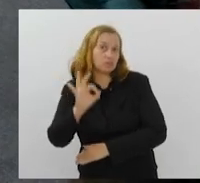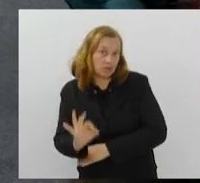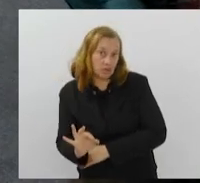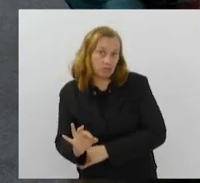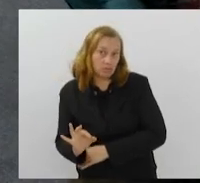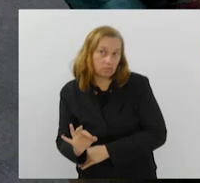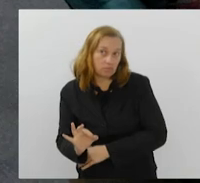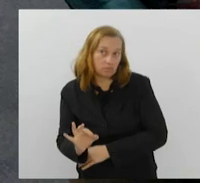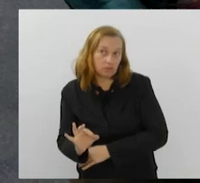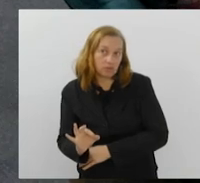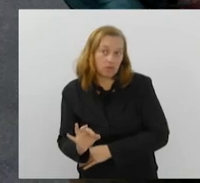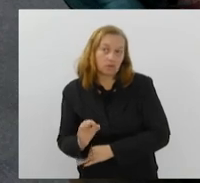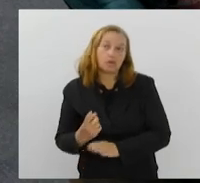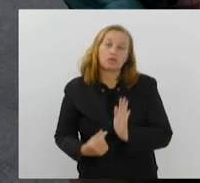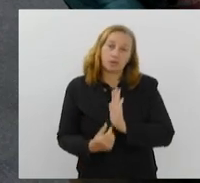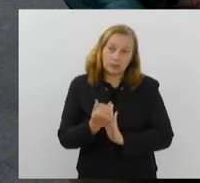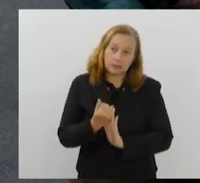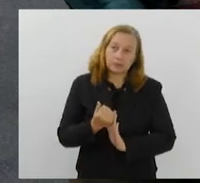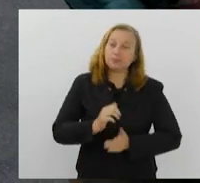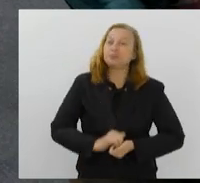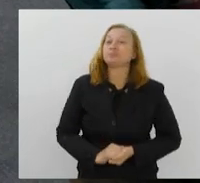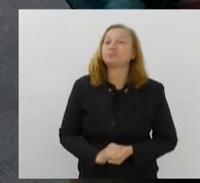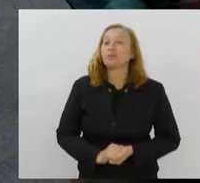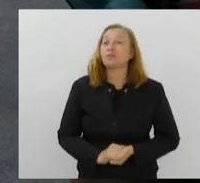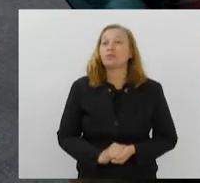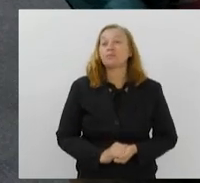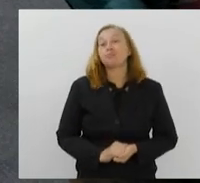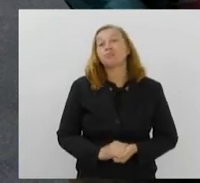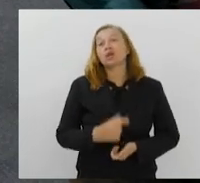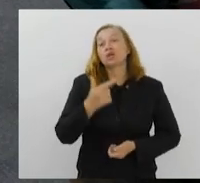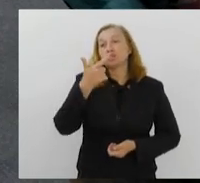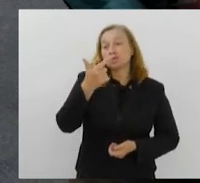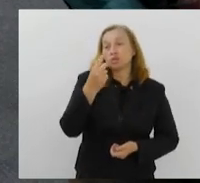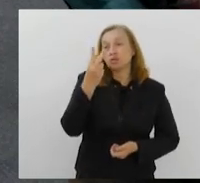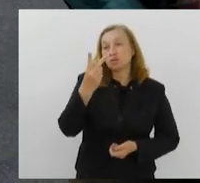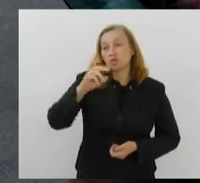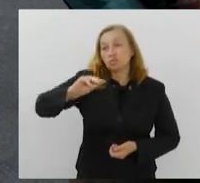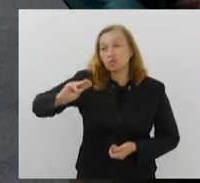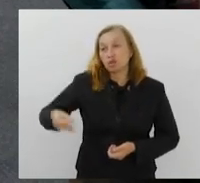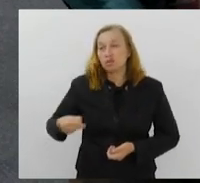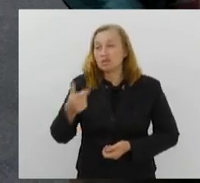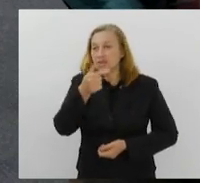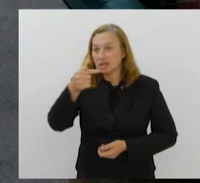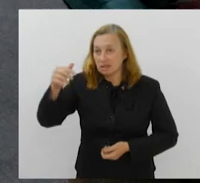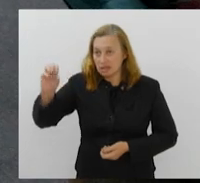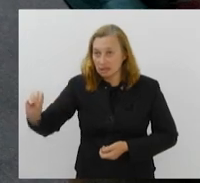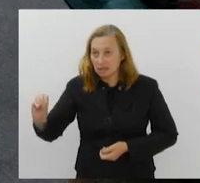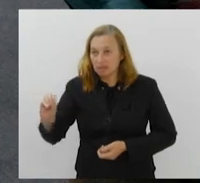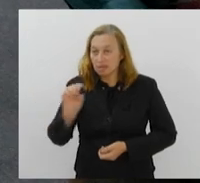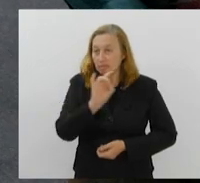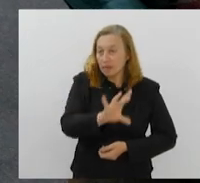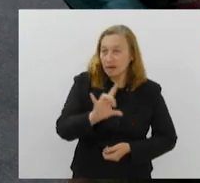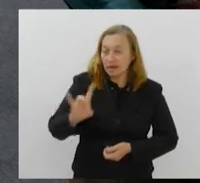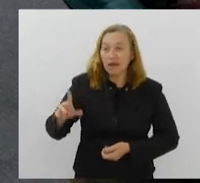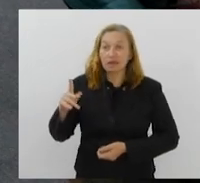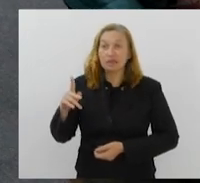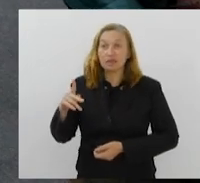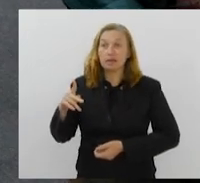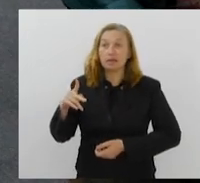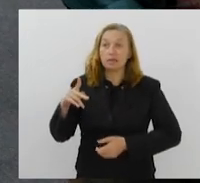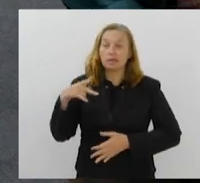0,37% da receita corrente líquida, o que dá 2 milhões e 700 para cada parlamentar,